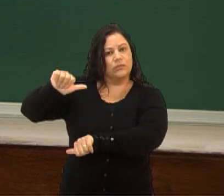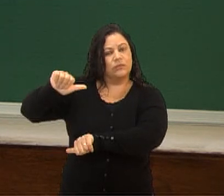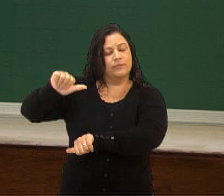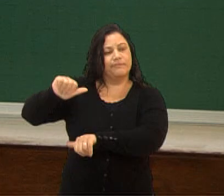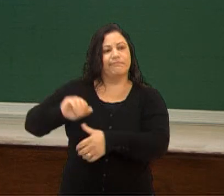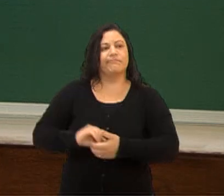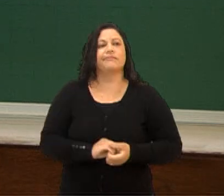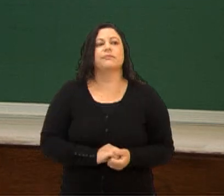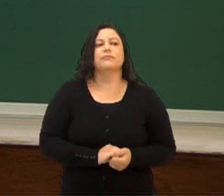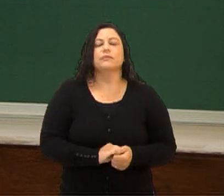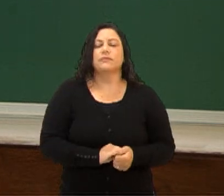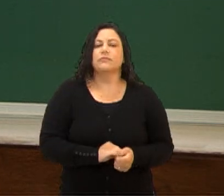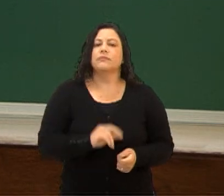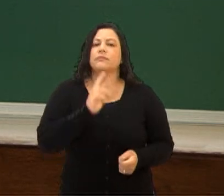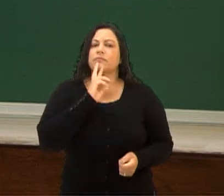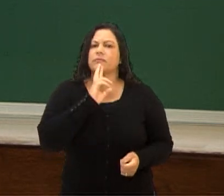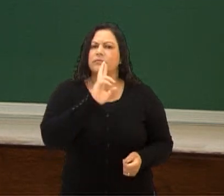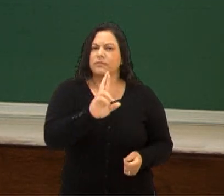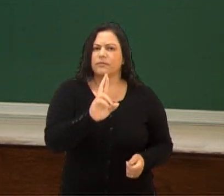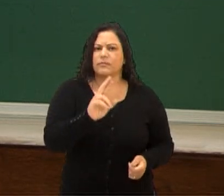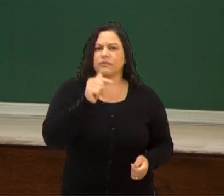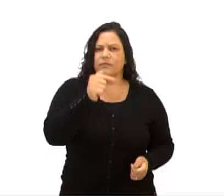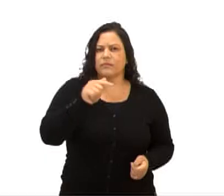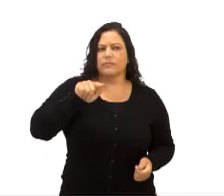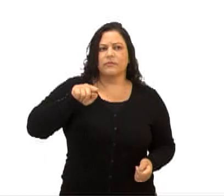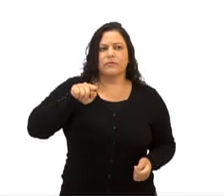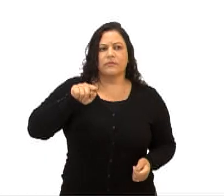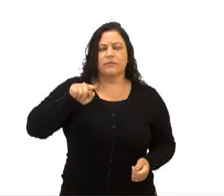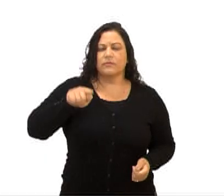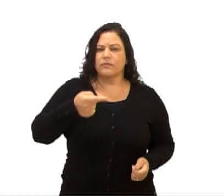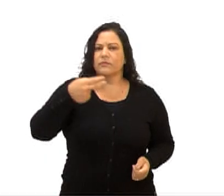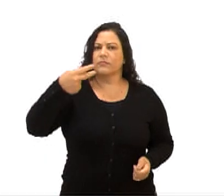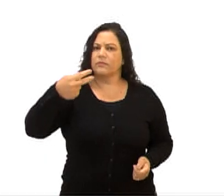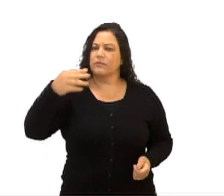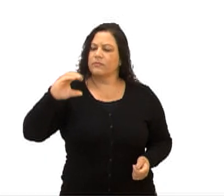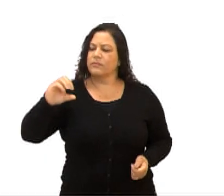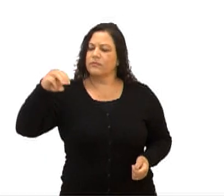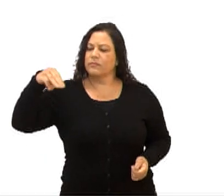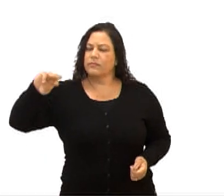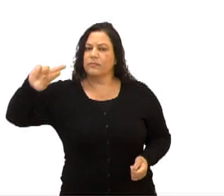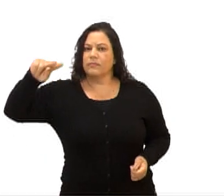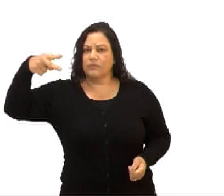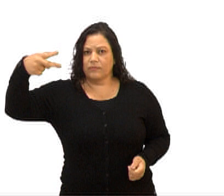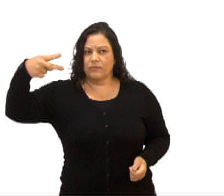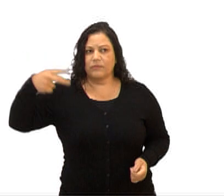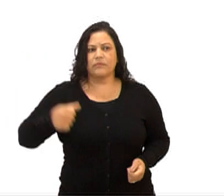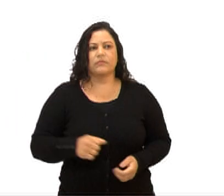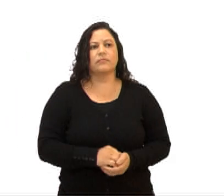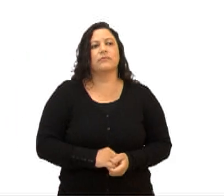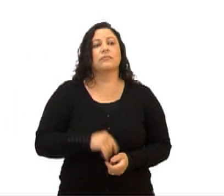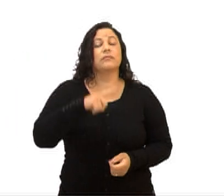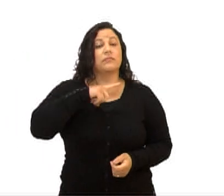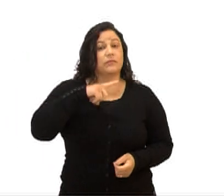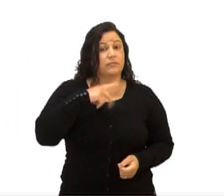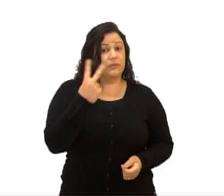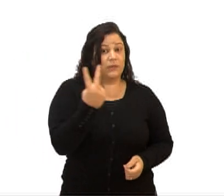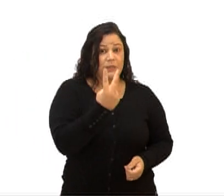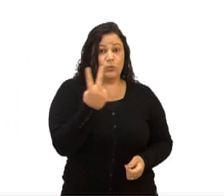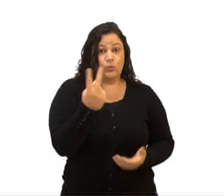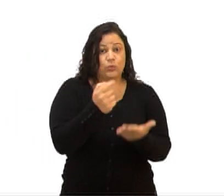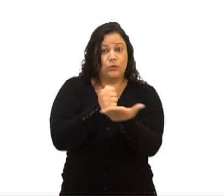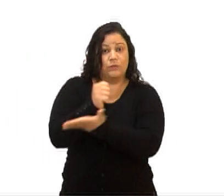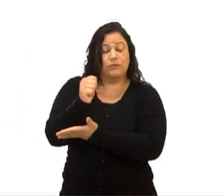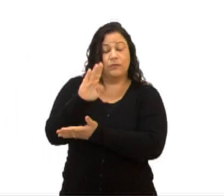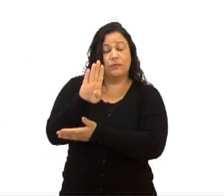vezes 18, 7,2 centímetros quadrados. Então, nós temos 2 bases de 42